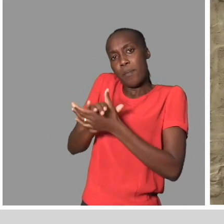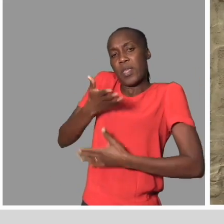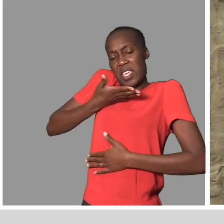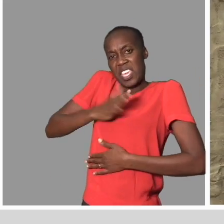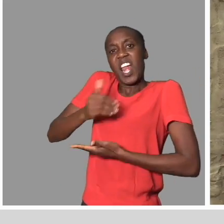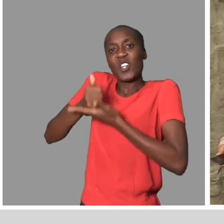ajudaram de forma individual. de também ajudaram E,